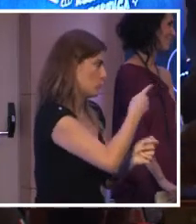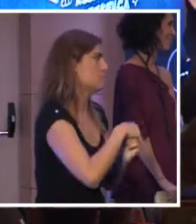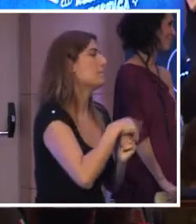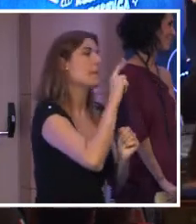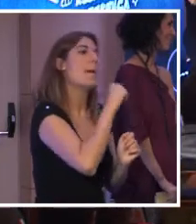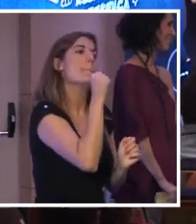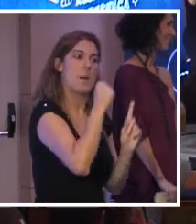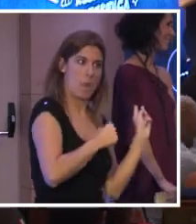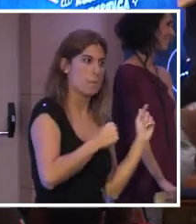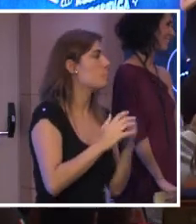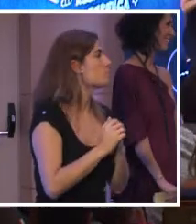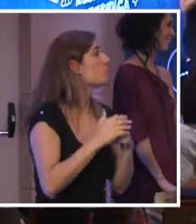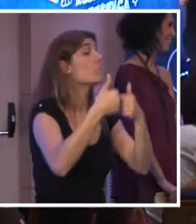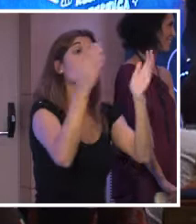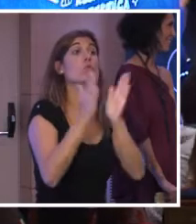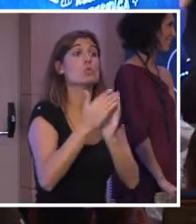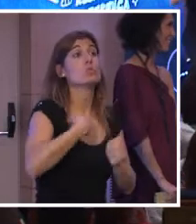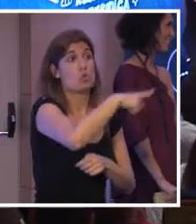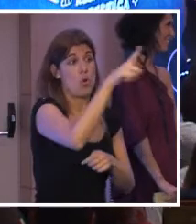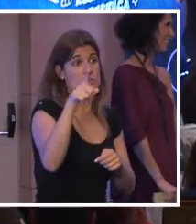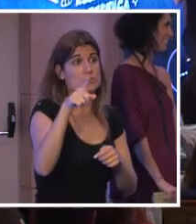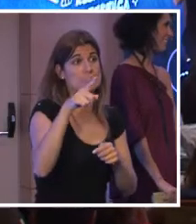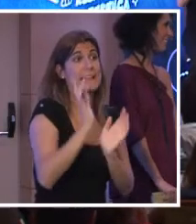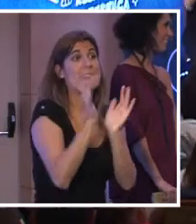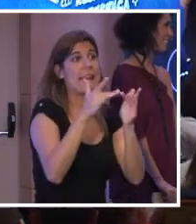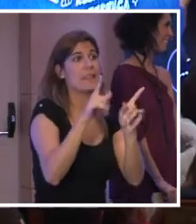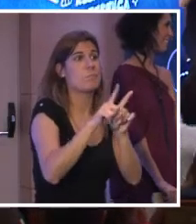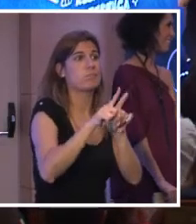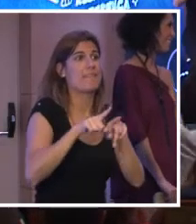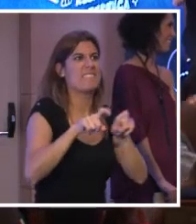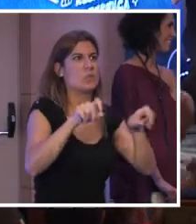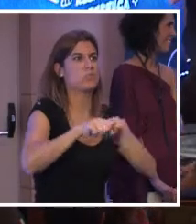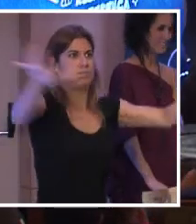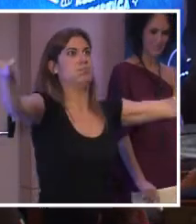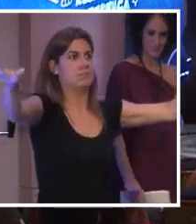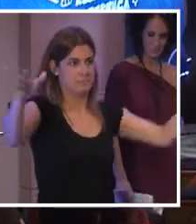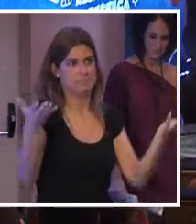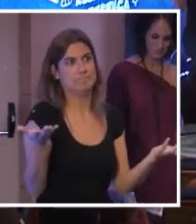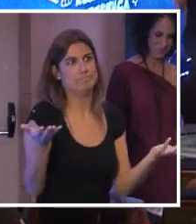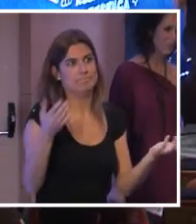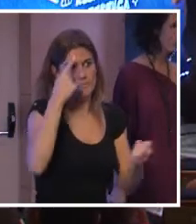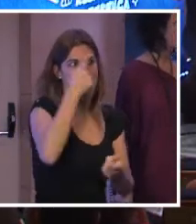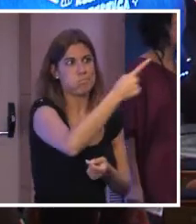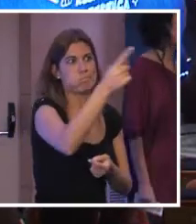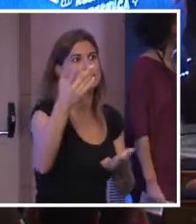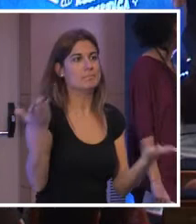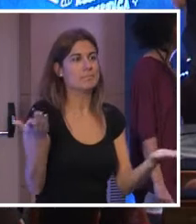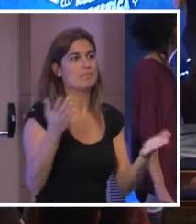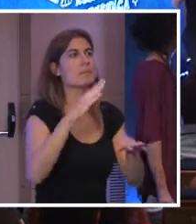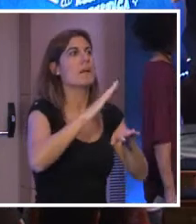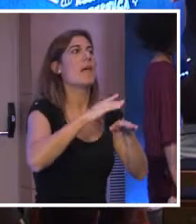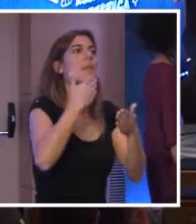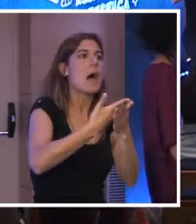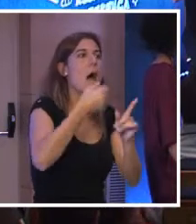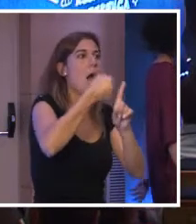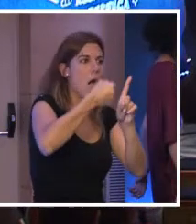para a Paula. Todos nós sabemos que a internet é viral, ou seja, e pode ter um efeito relativamente a causas